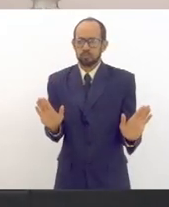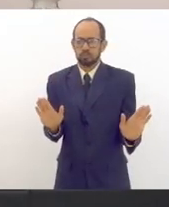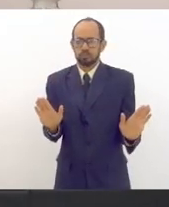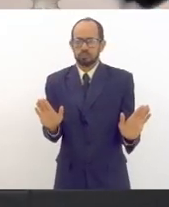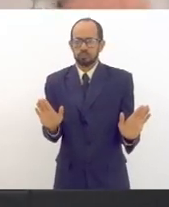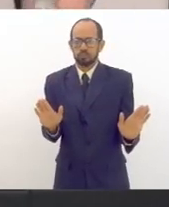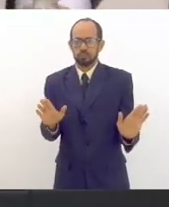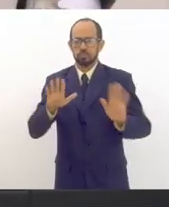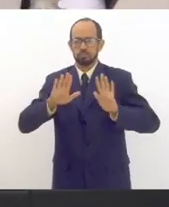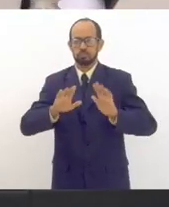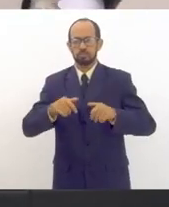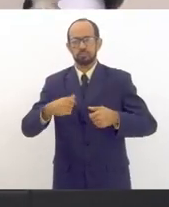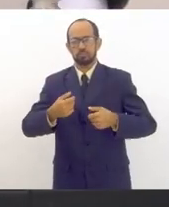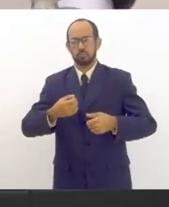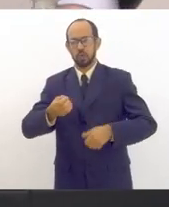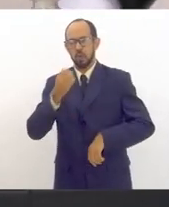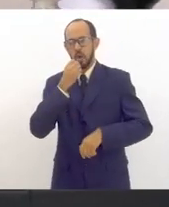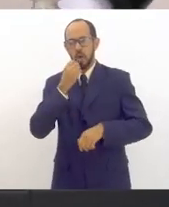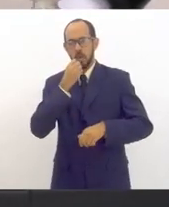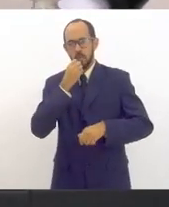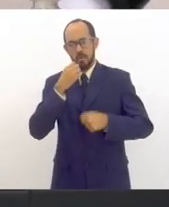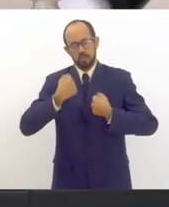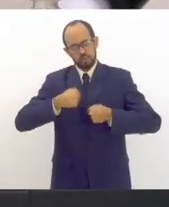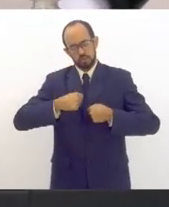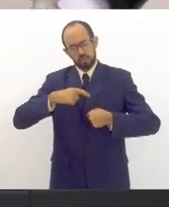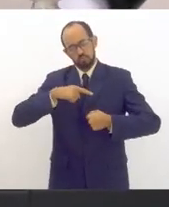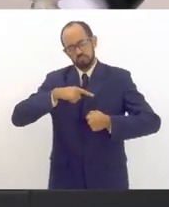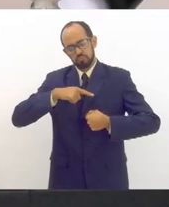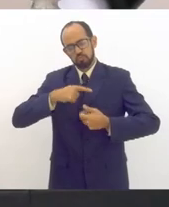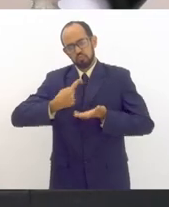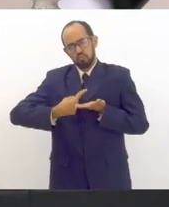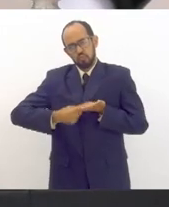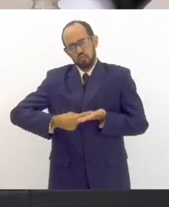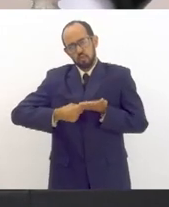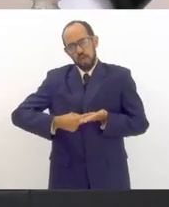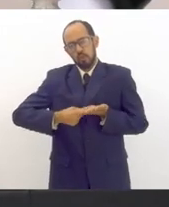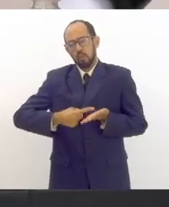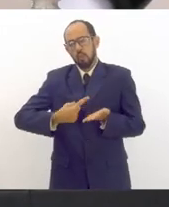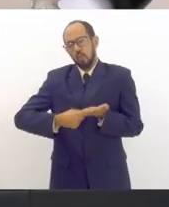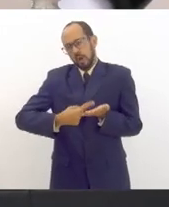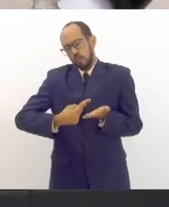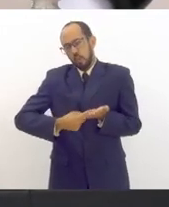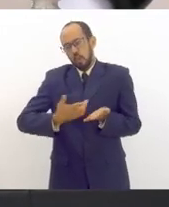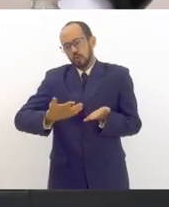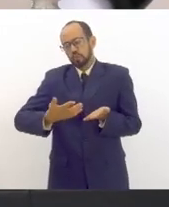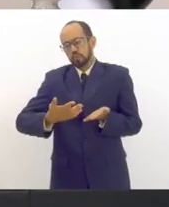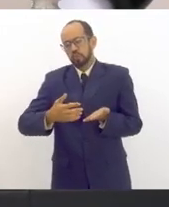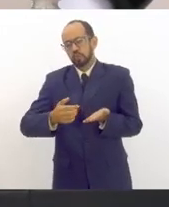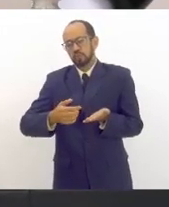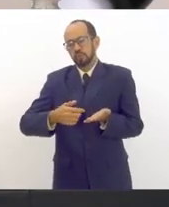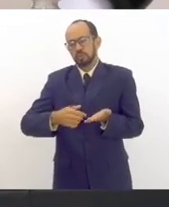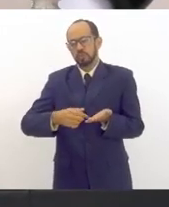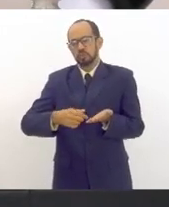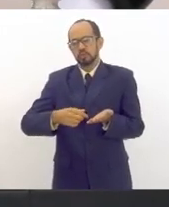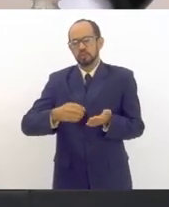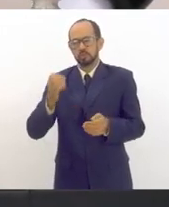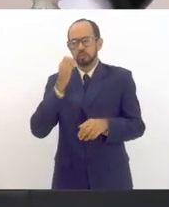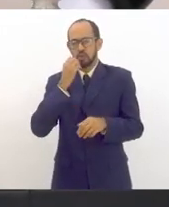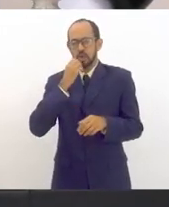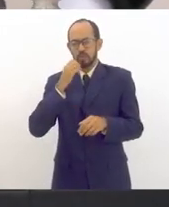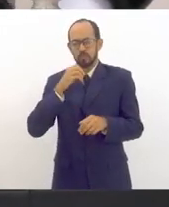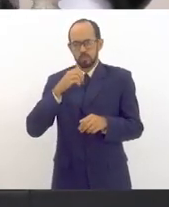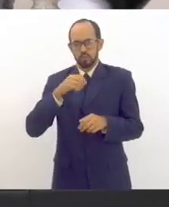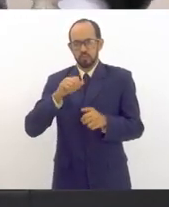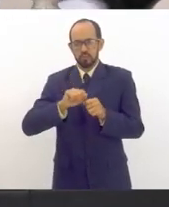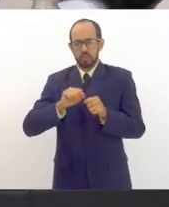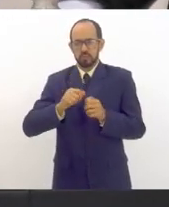e é, logicamente, a gente está construindo um acordo, e fica esse acordo de novo.